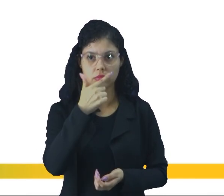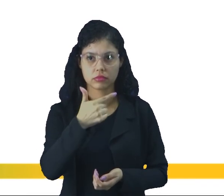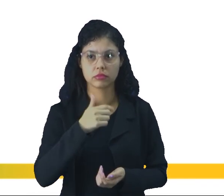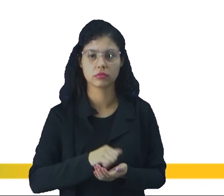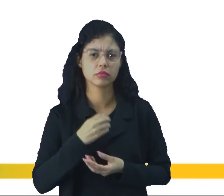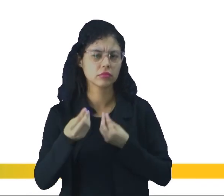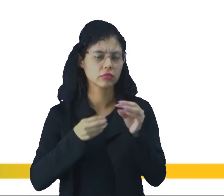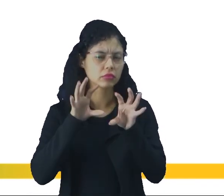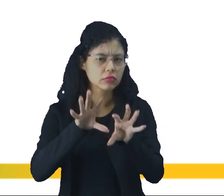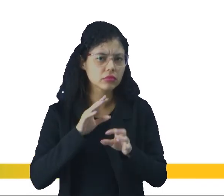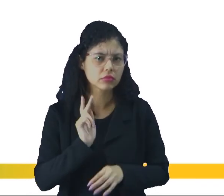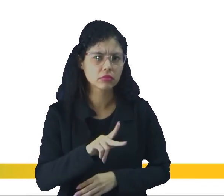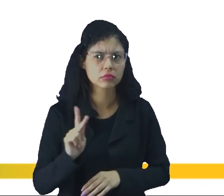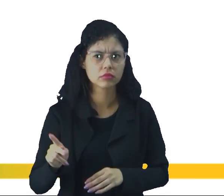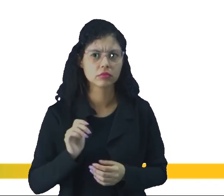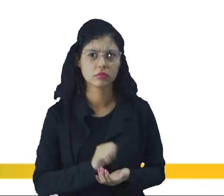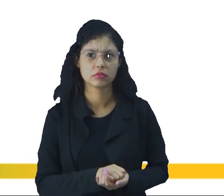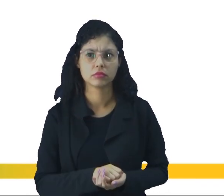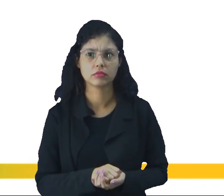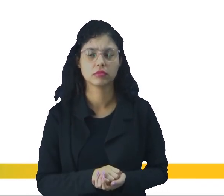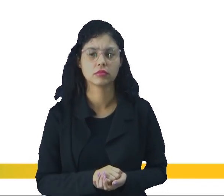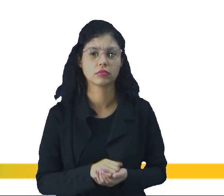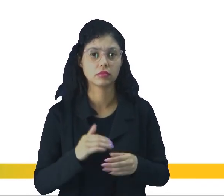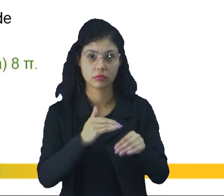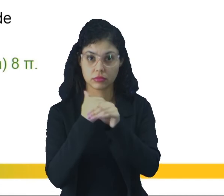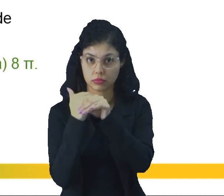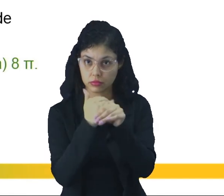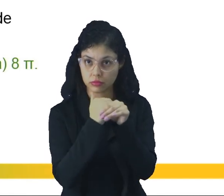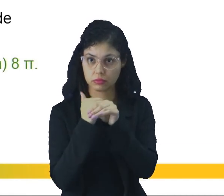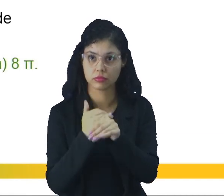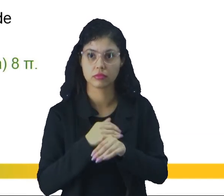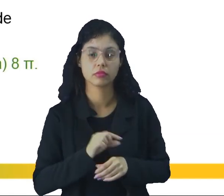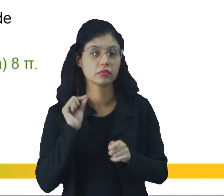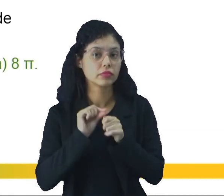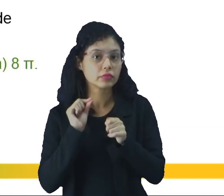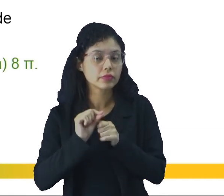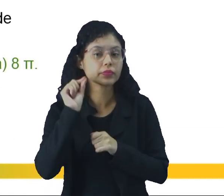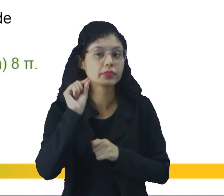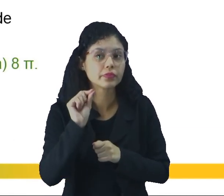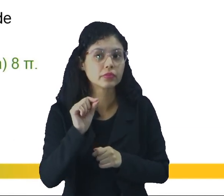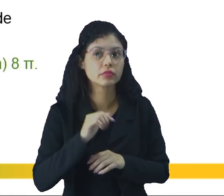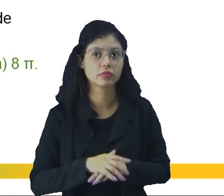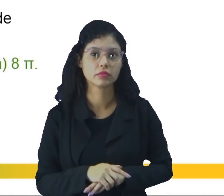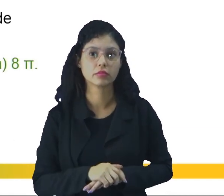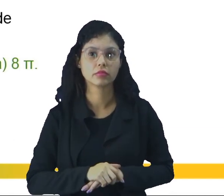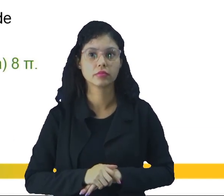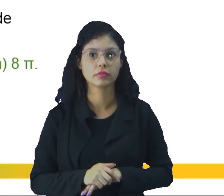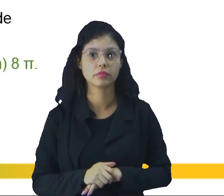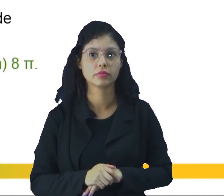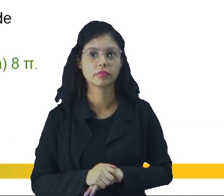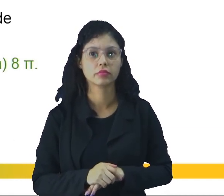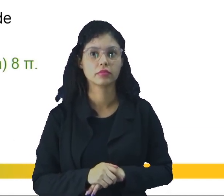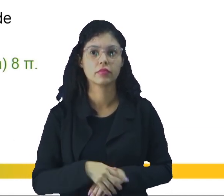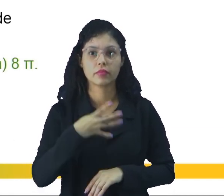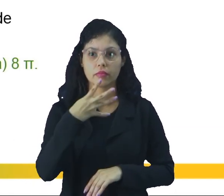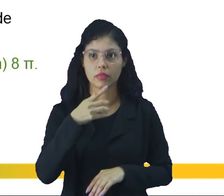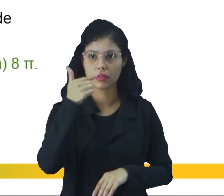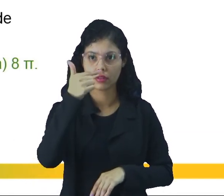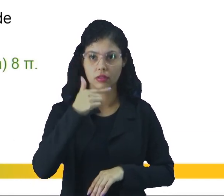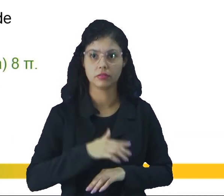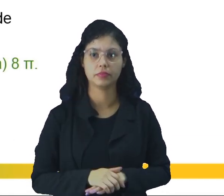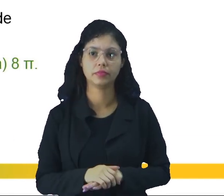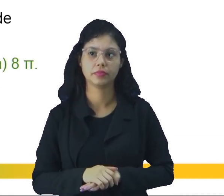Como assim, professor? Essa aqui e essa aqui são iguais. O que eu vou fazer? 4 ao